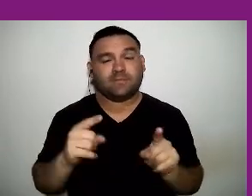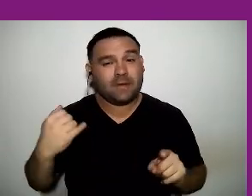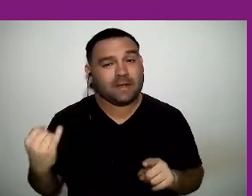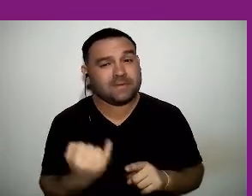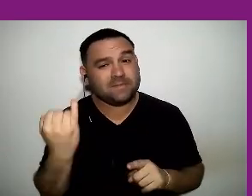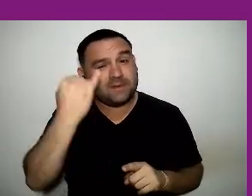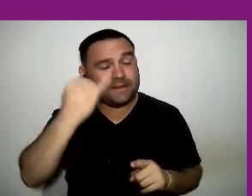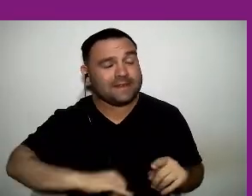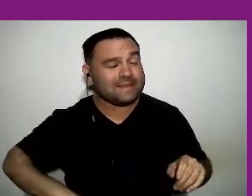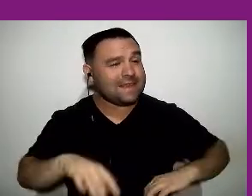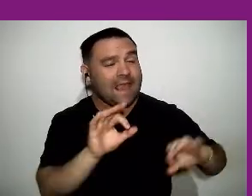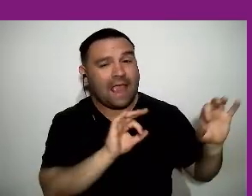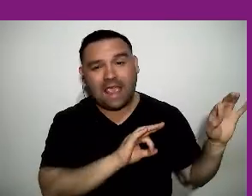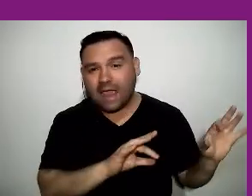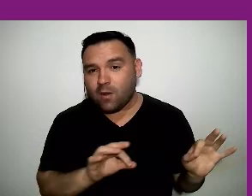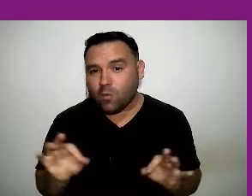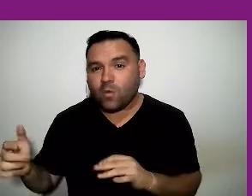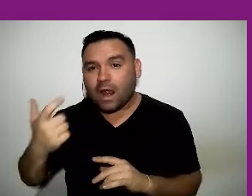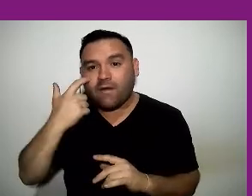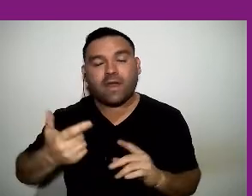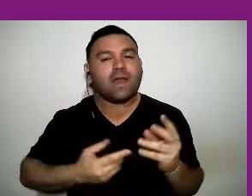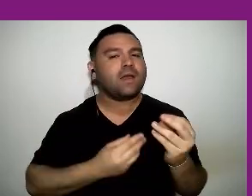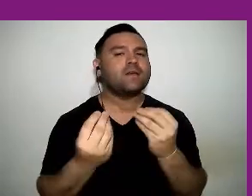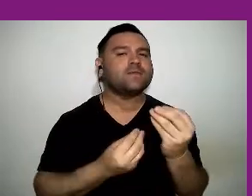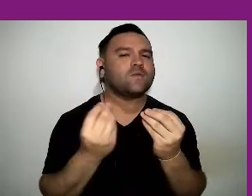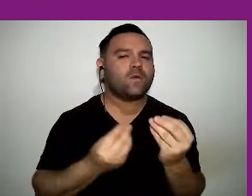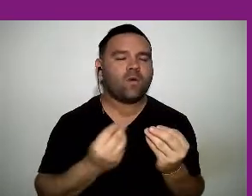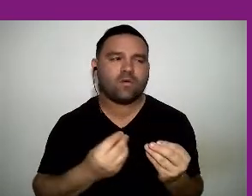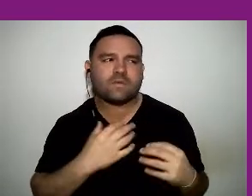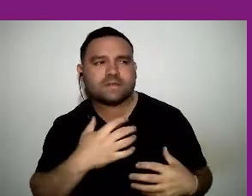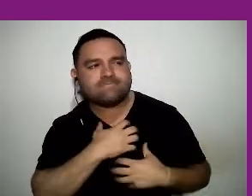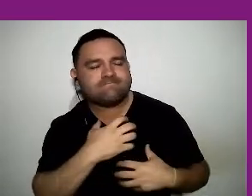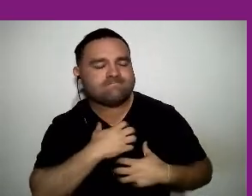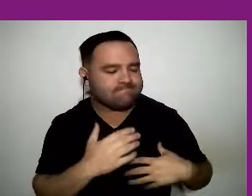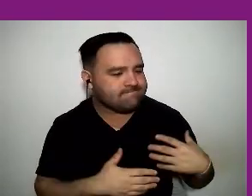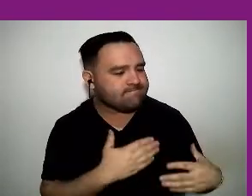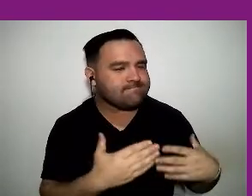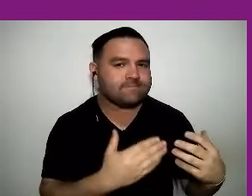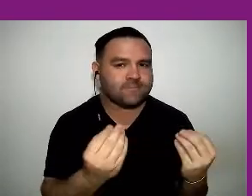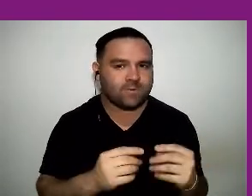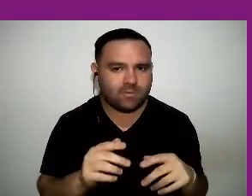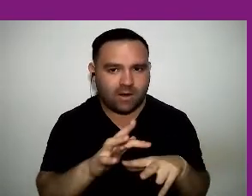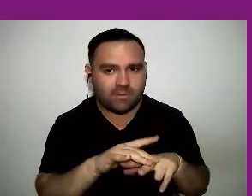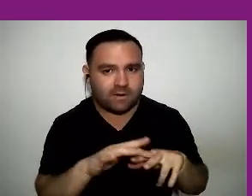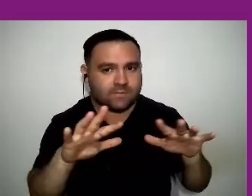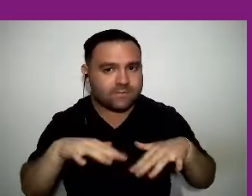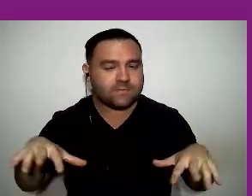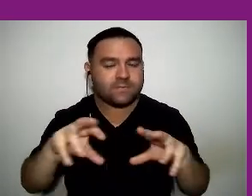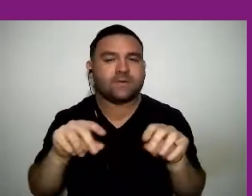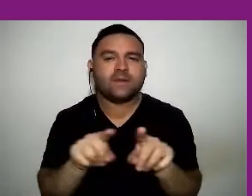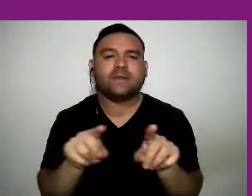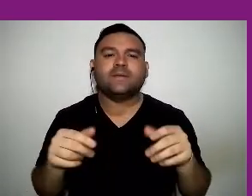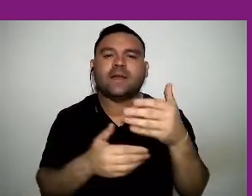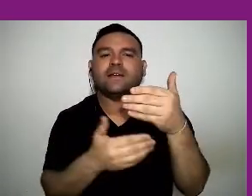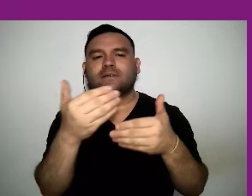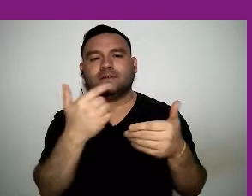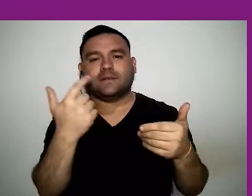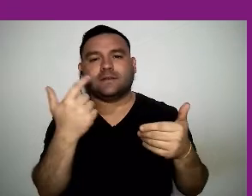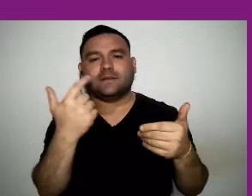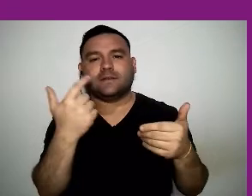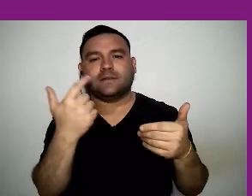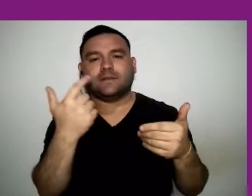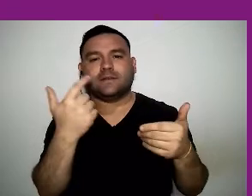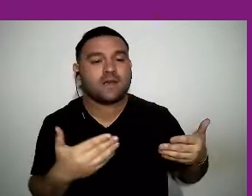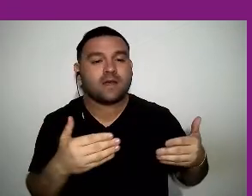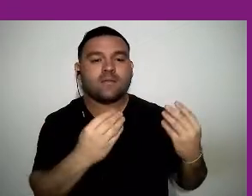acompanhar periodicamente como é a evolução desses sintomas nesses pacientes. Esse slide, vocês percebem que